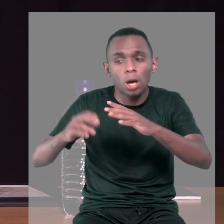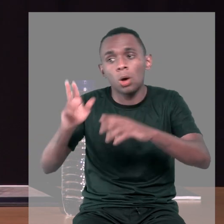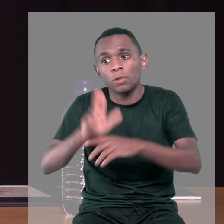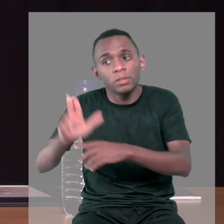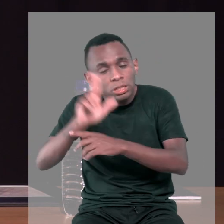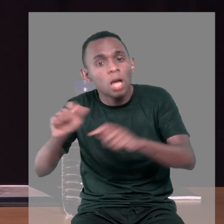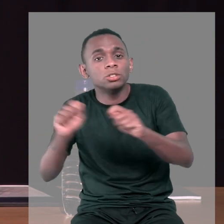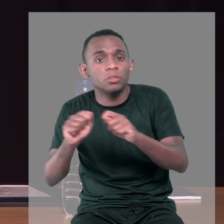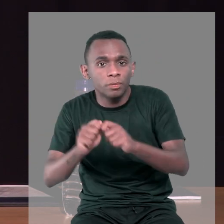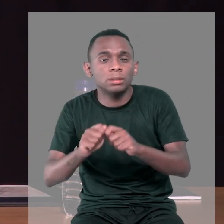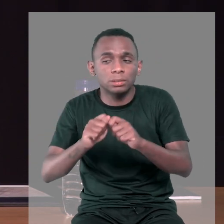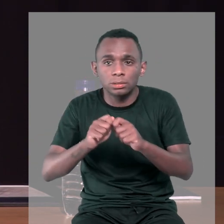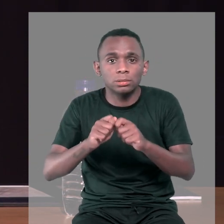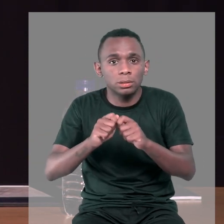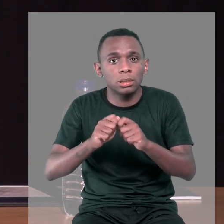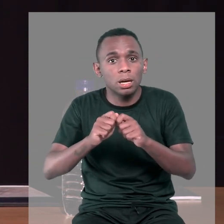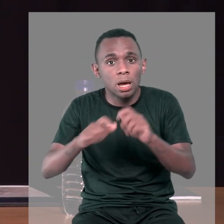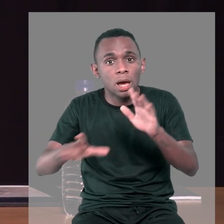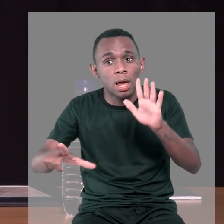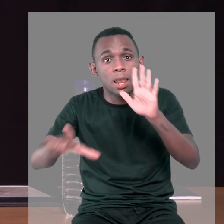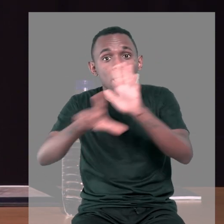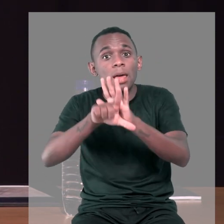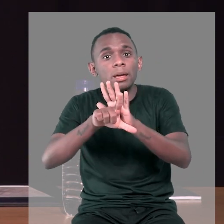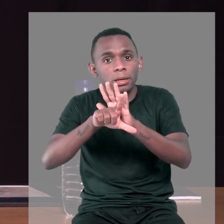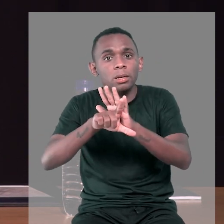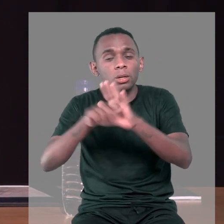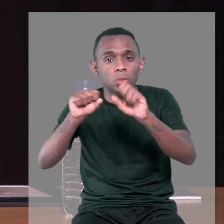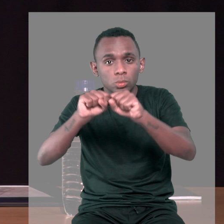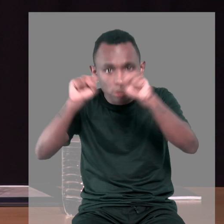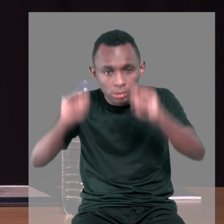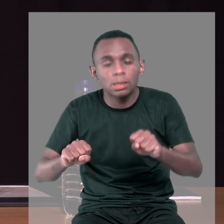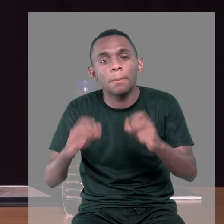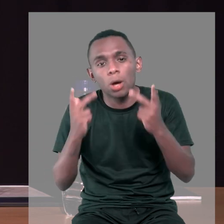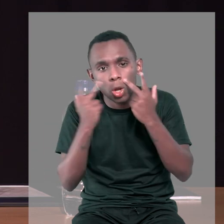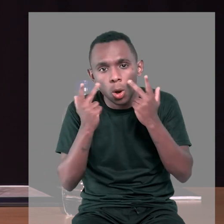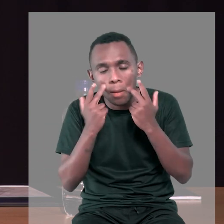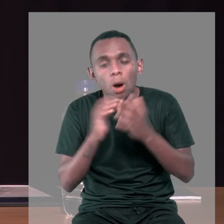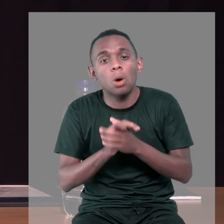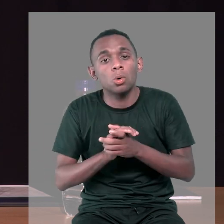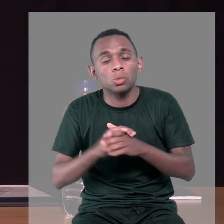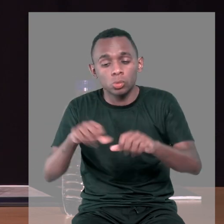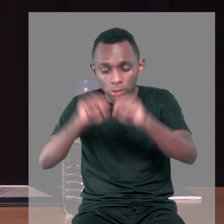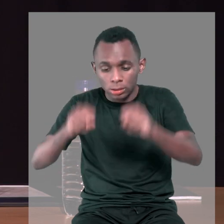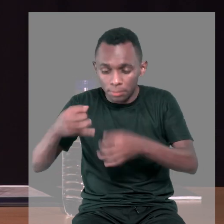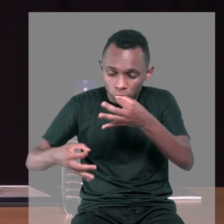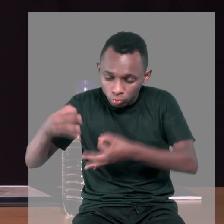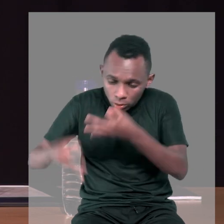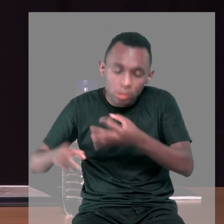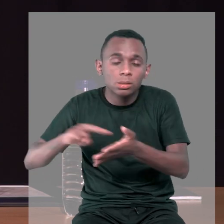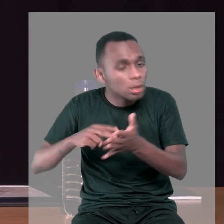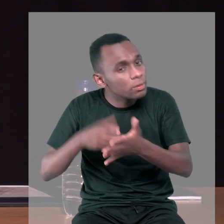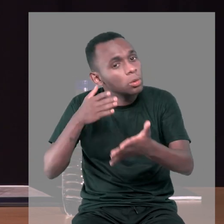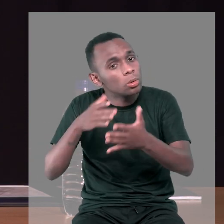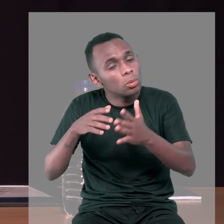Então, eu compreendo que ela compreende a memória assim, né? Vale observar isso. Sou eu lendo Arendt,